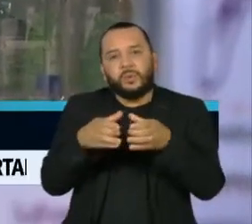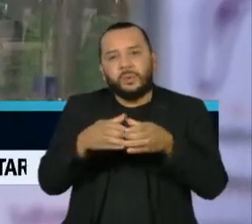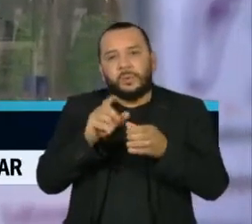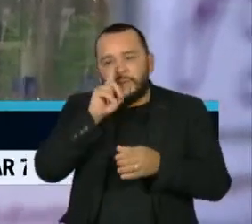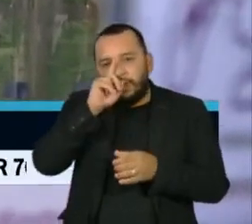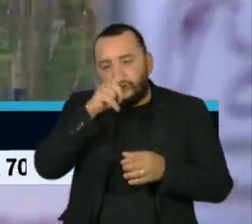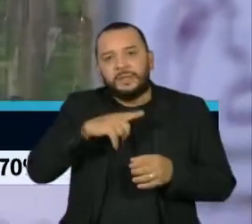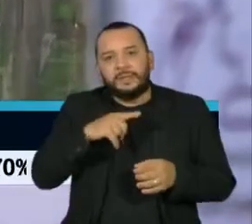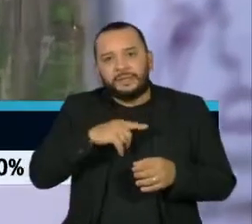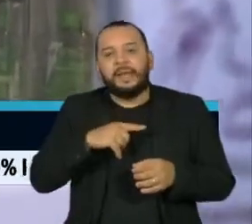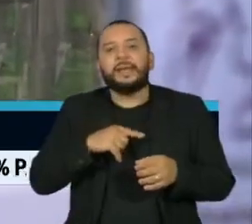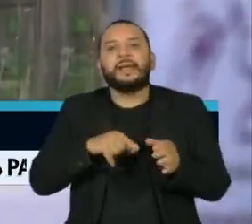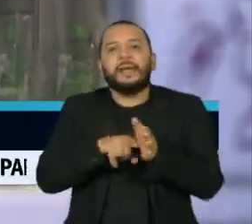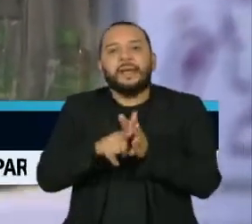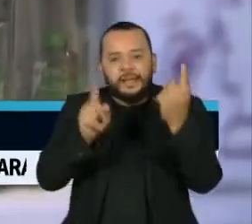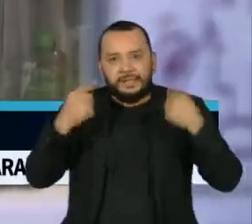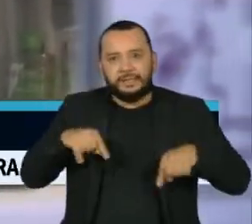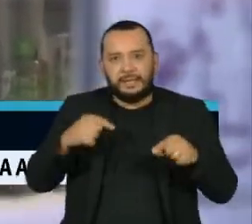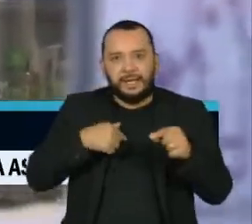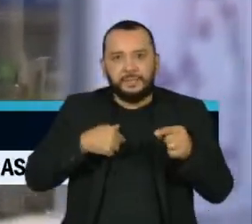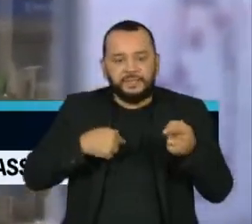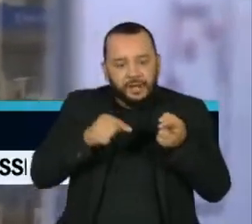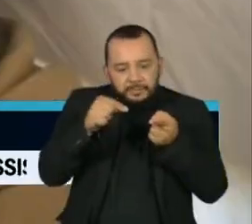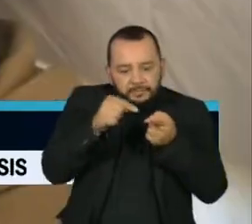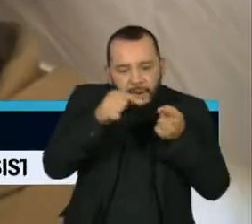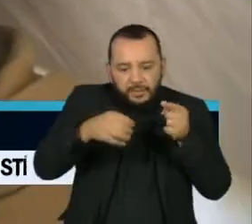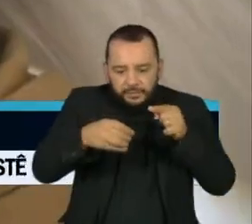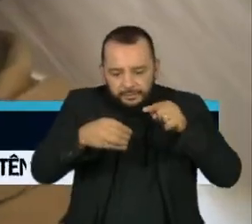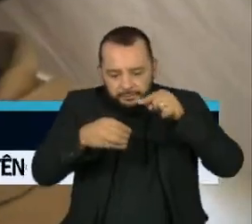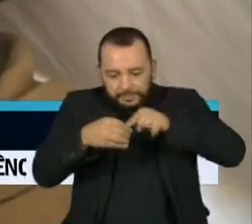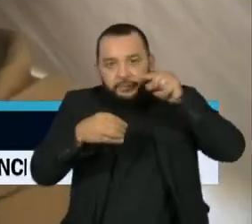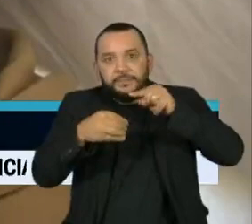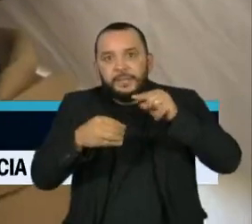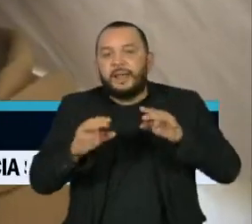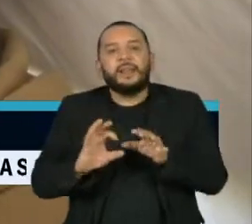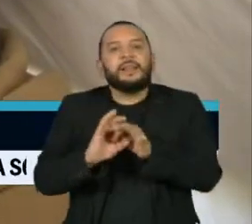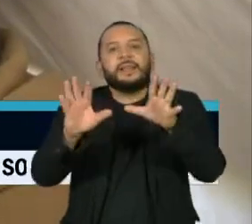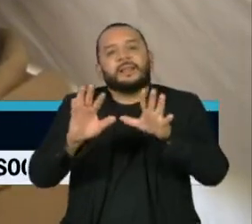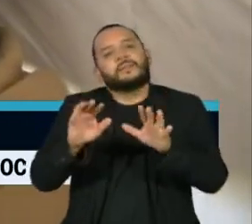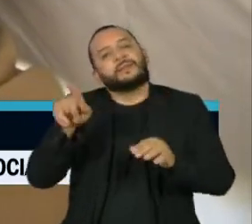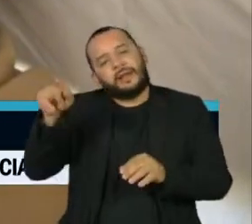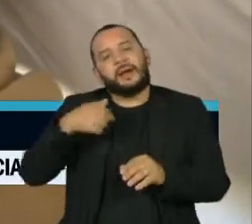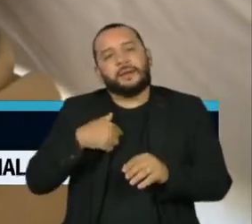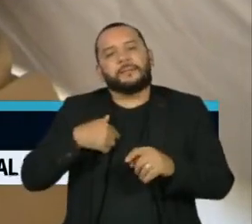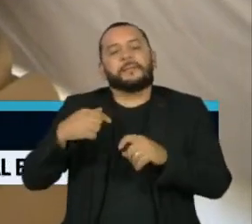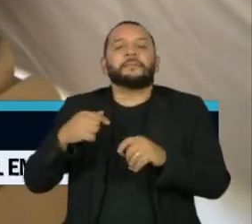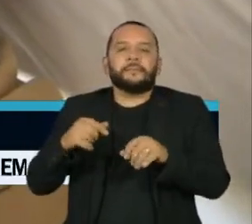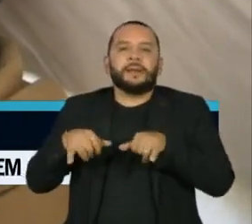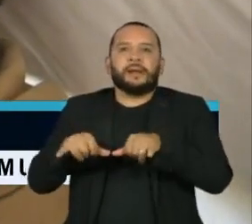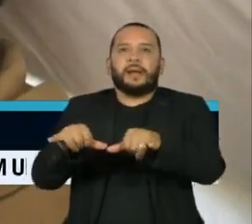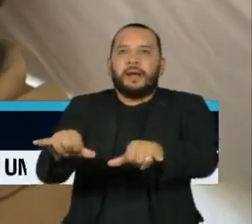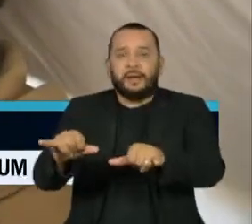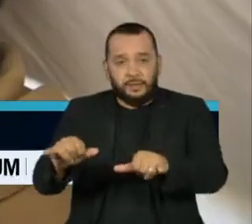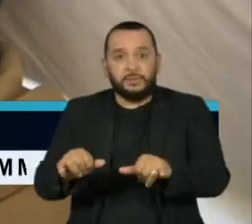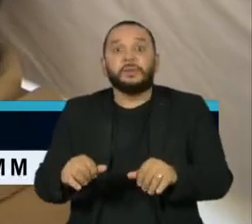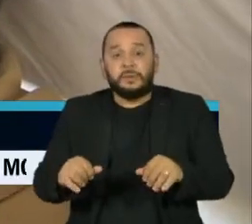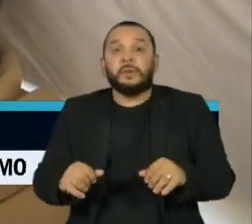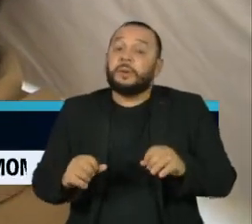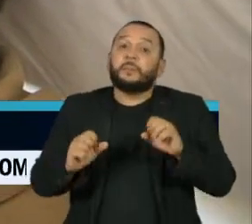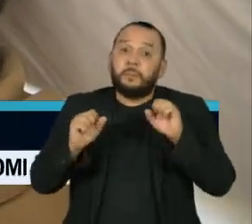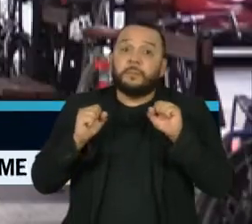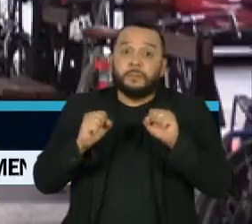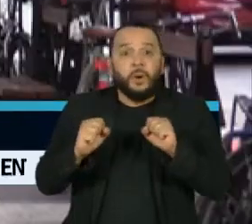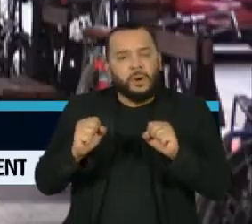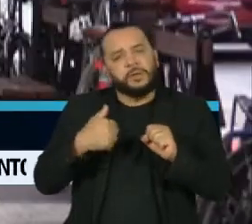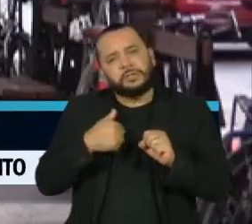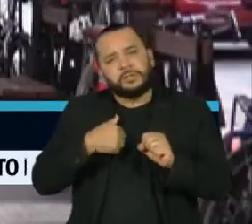venda desses testes também foi liberada em supermercados e não é mais necessário fazer o PCR caso o teste feito em casa dê